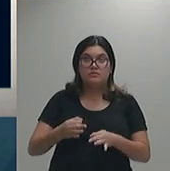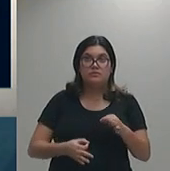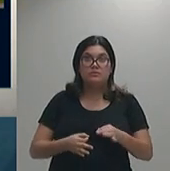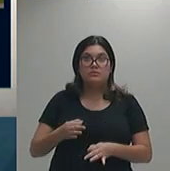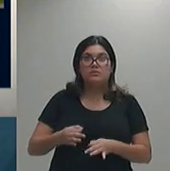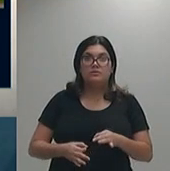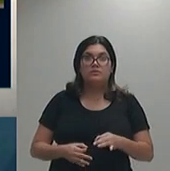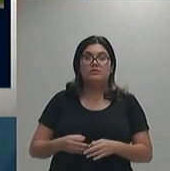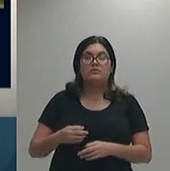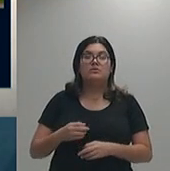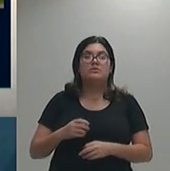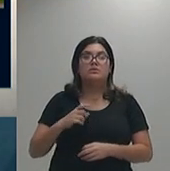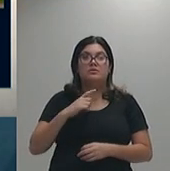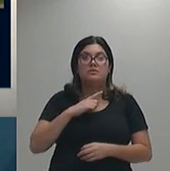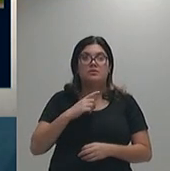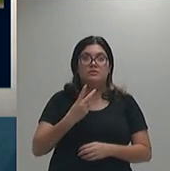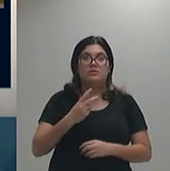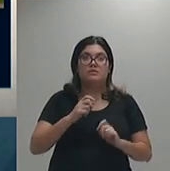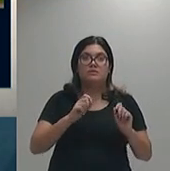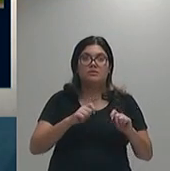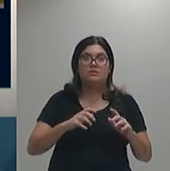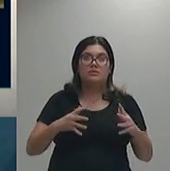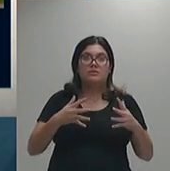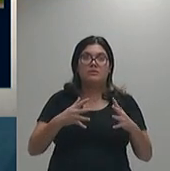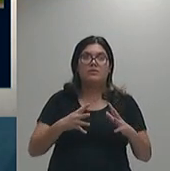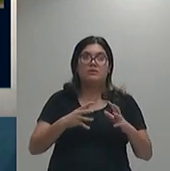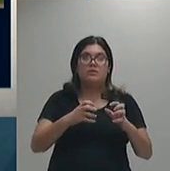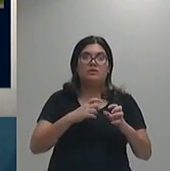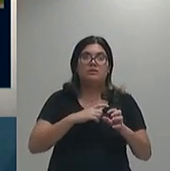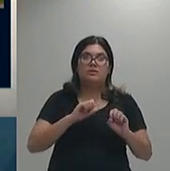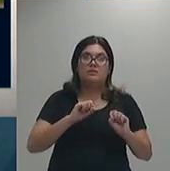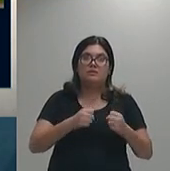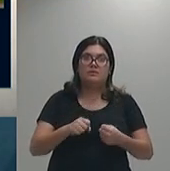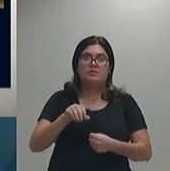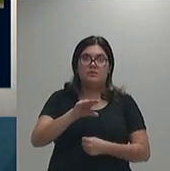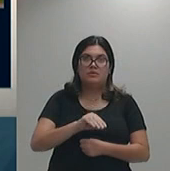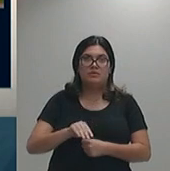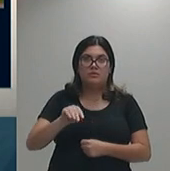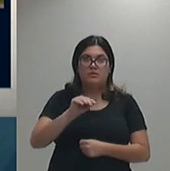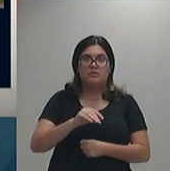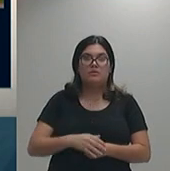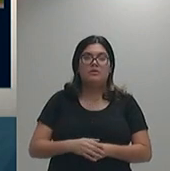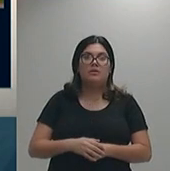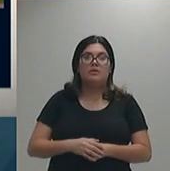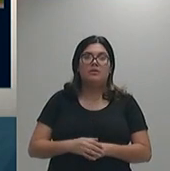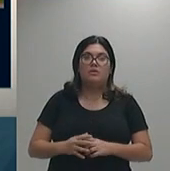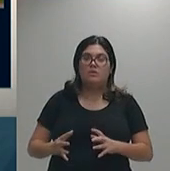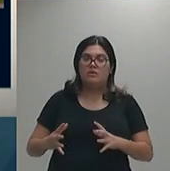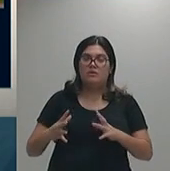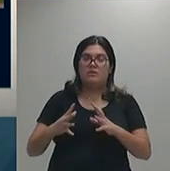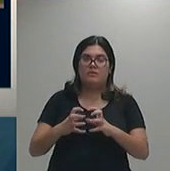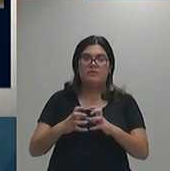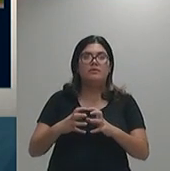conflitos de competência com sustentações orais conflito de competência